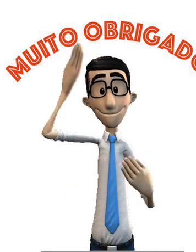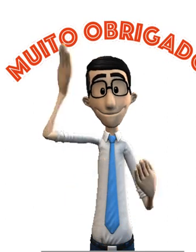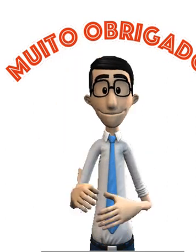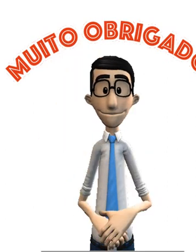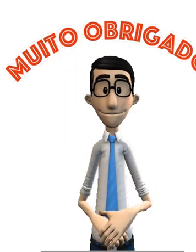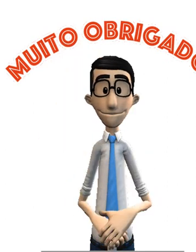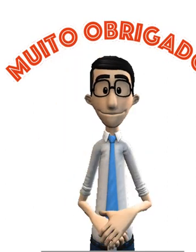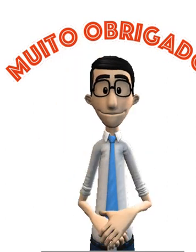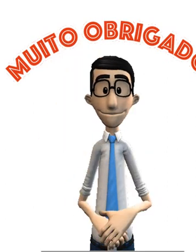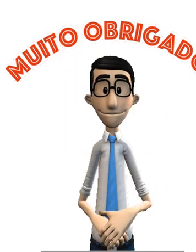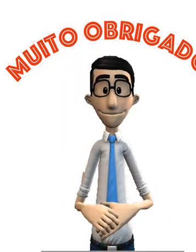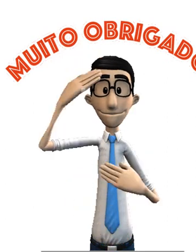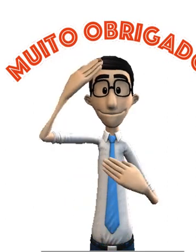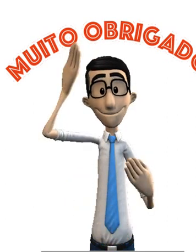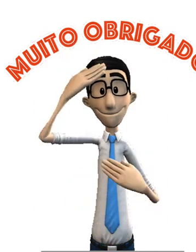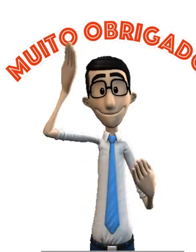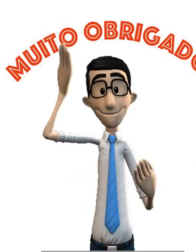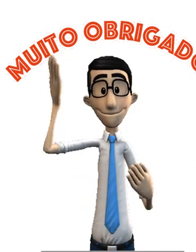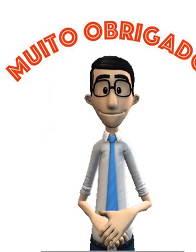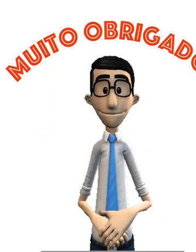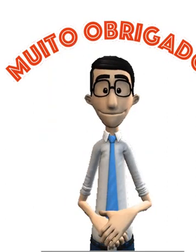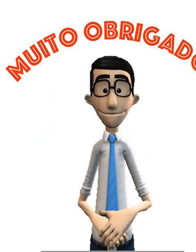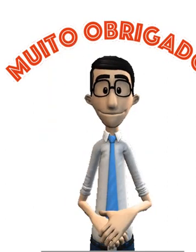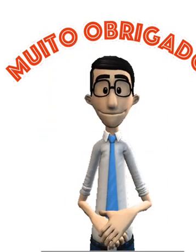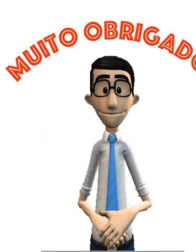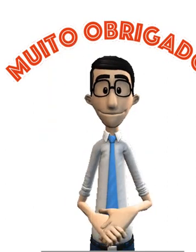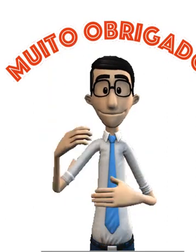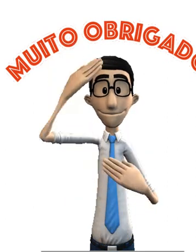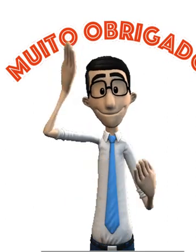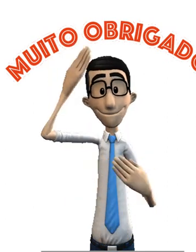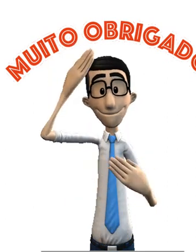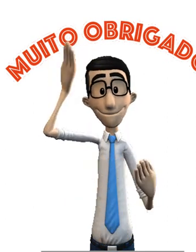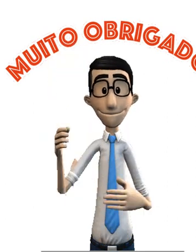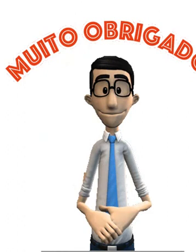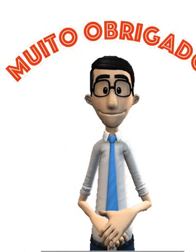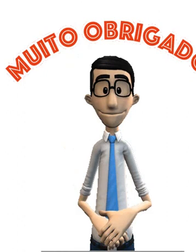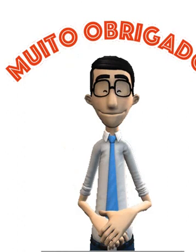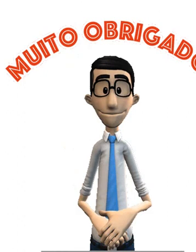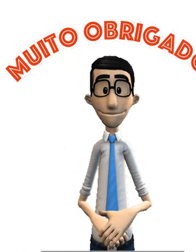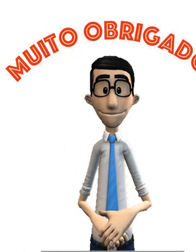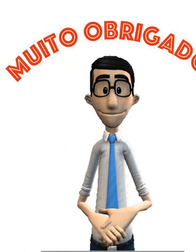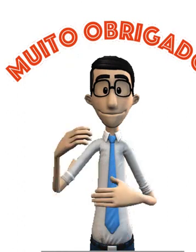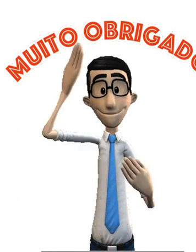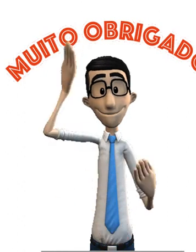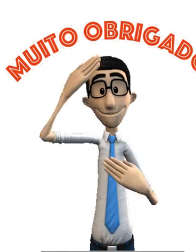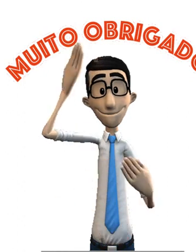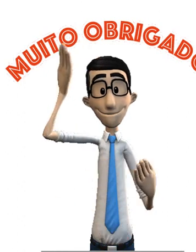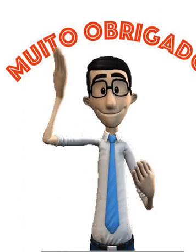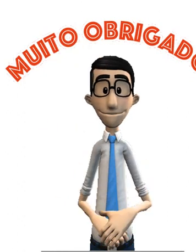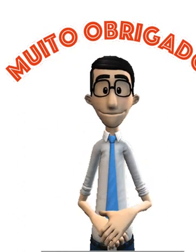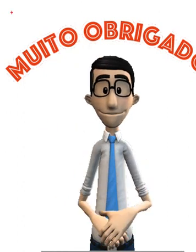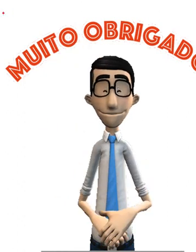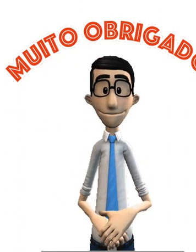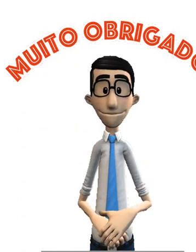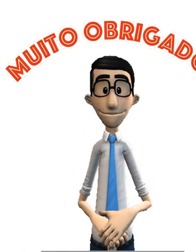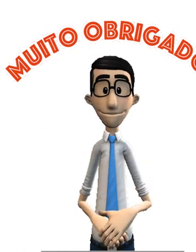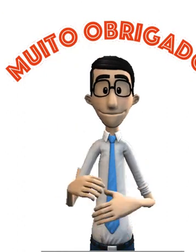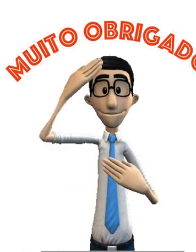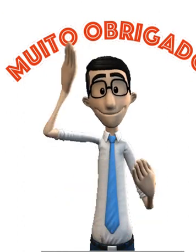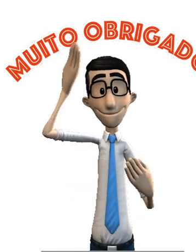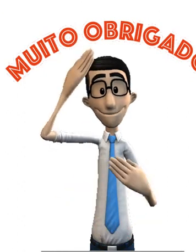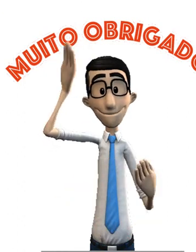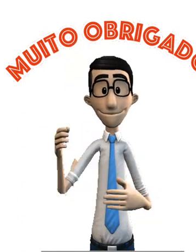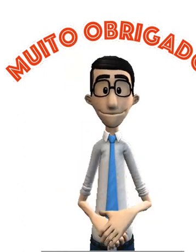linguagem não verbal. Então, quando a gente utiliza essas duas linguagens ao mesmo tempo, nós estamos utilizando da linguagem